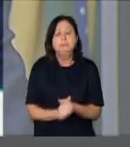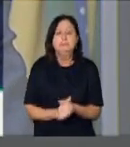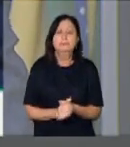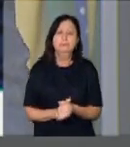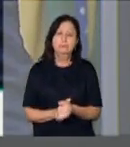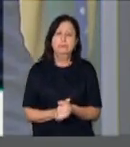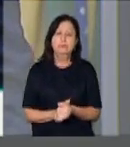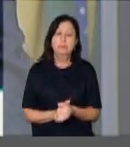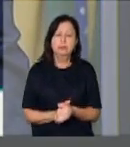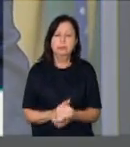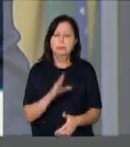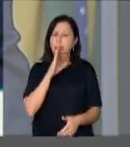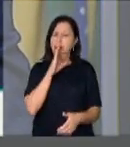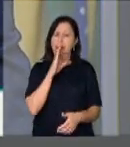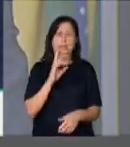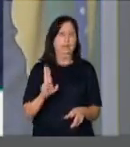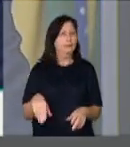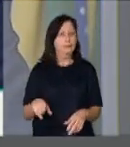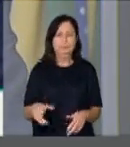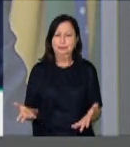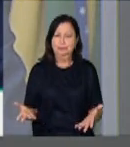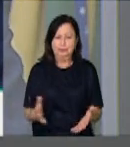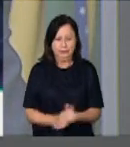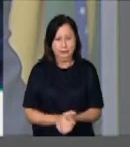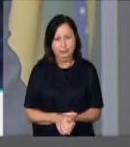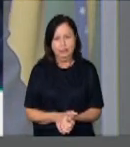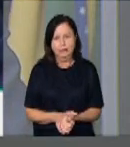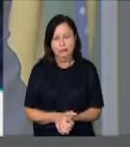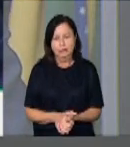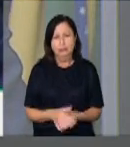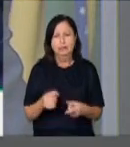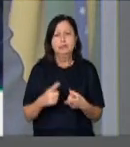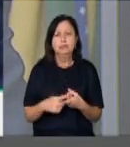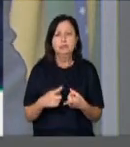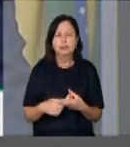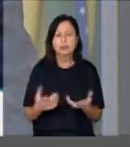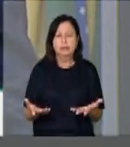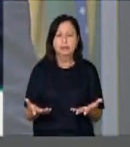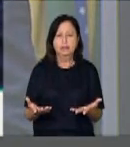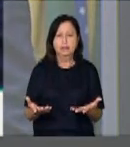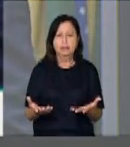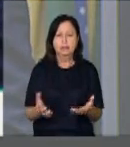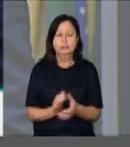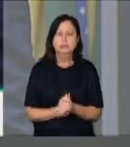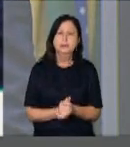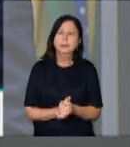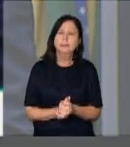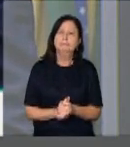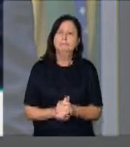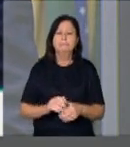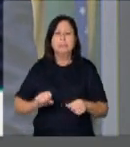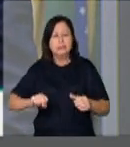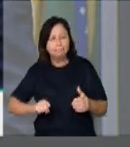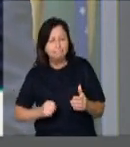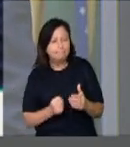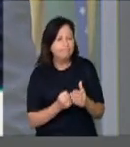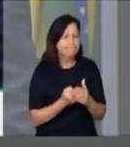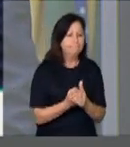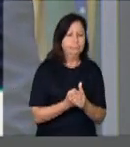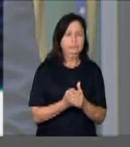me calar porque é a dedicação de um trabalho